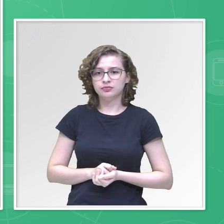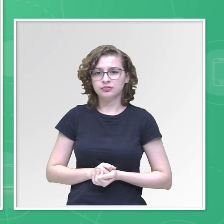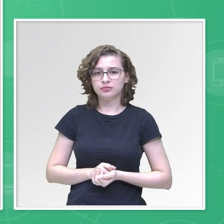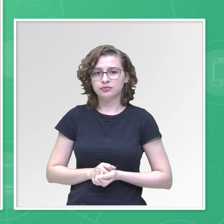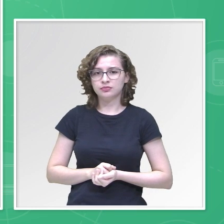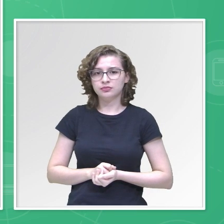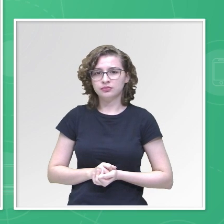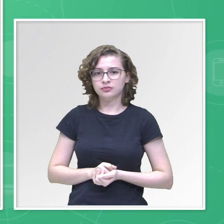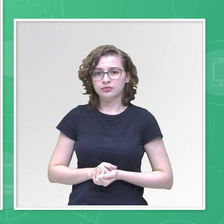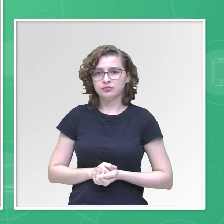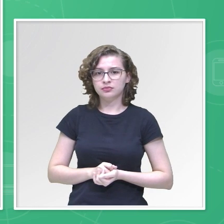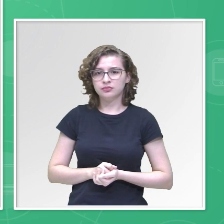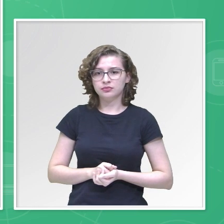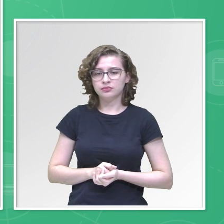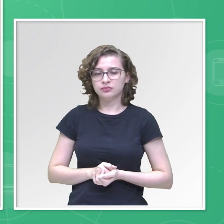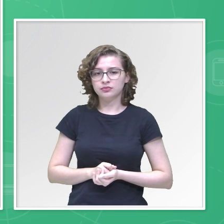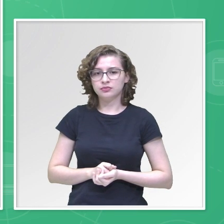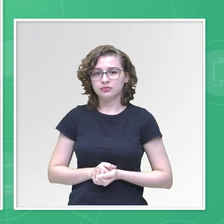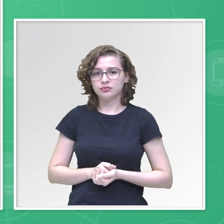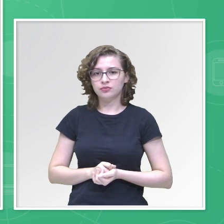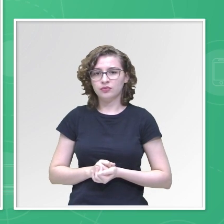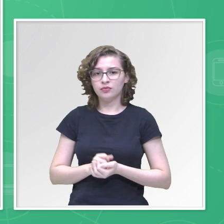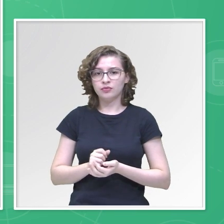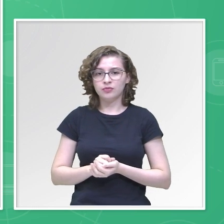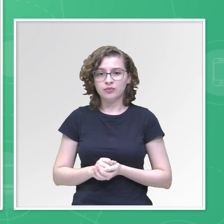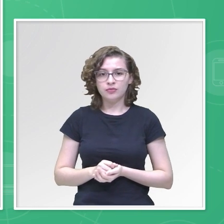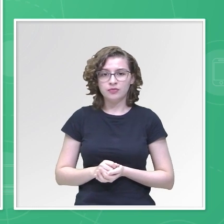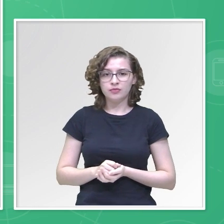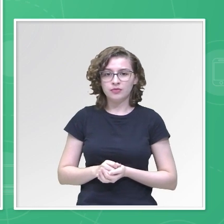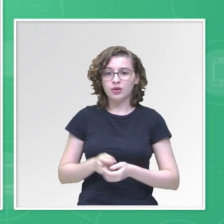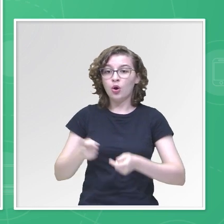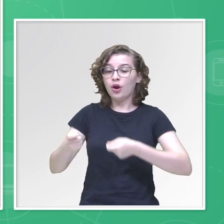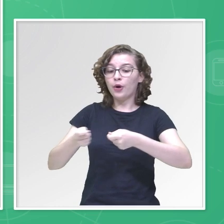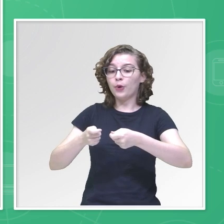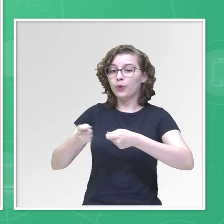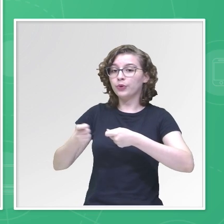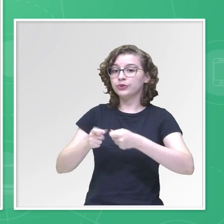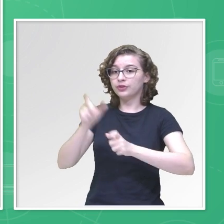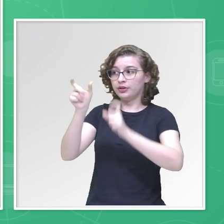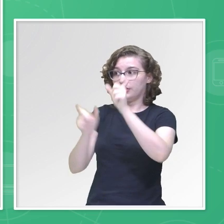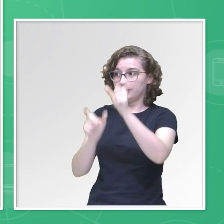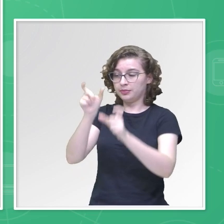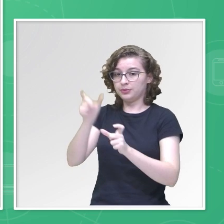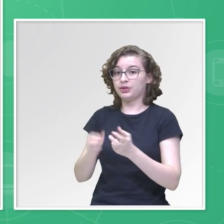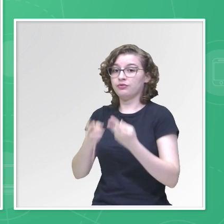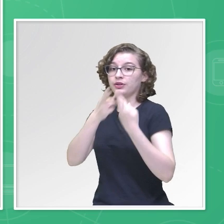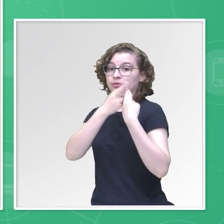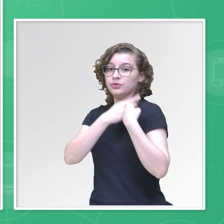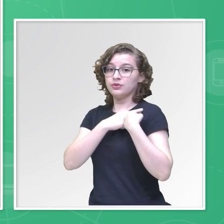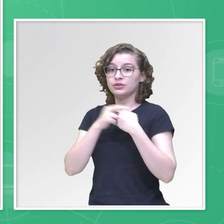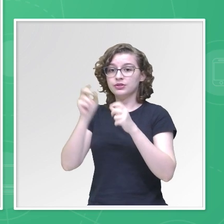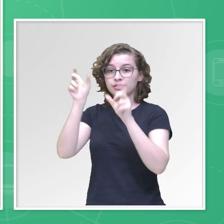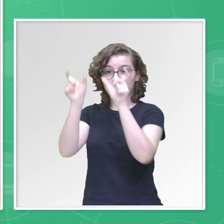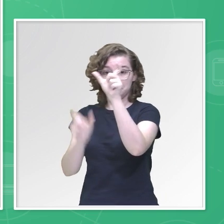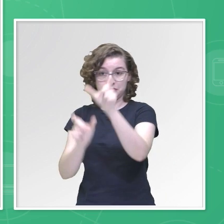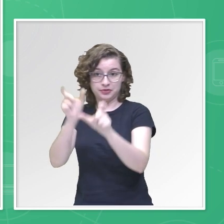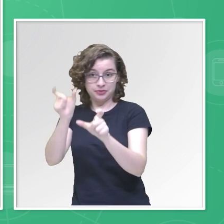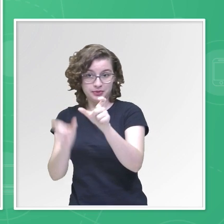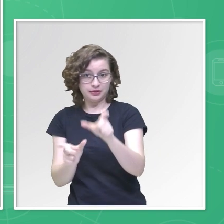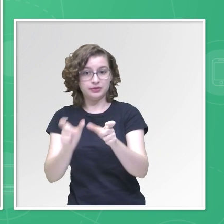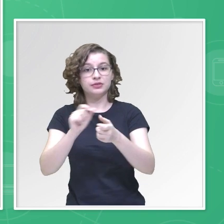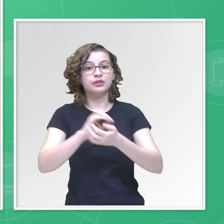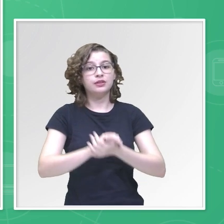desenvolvida por intermédio das ações dos personagens vamos lembrar que é dos personagens